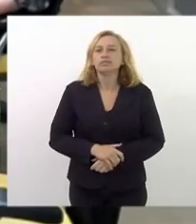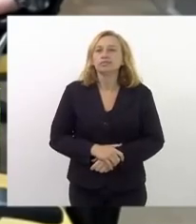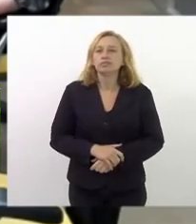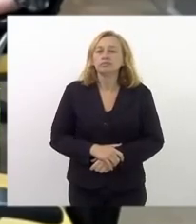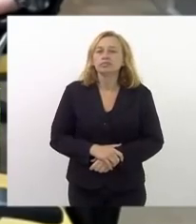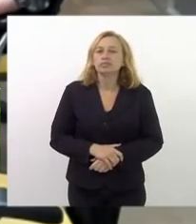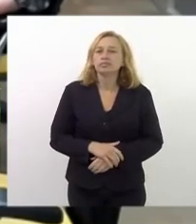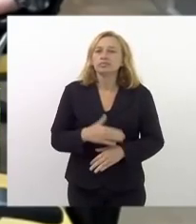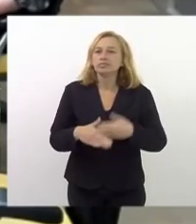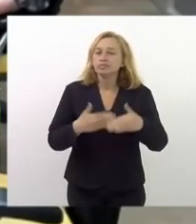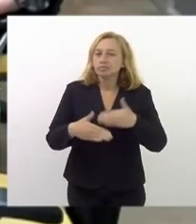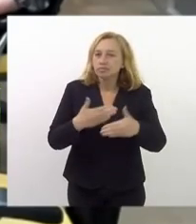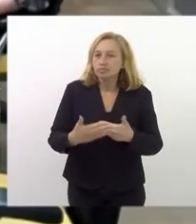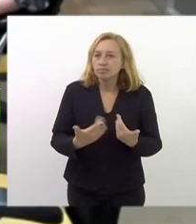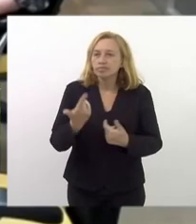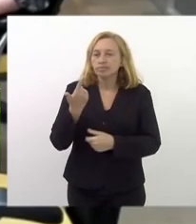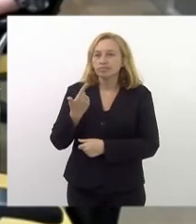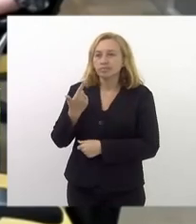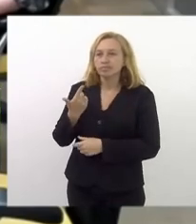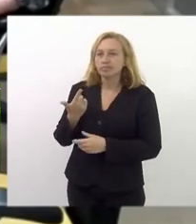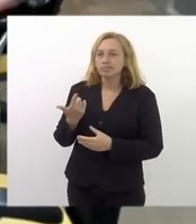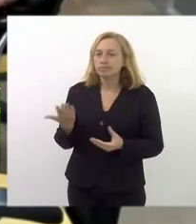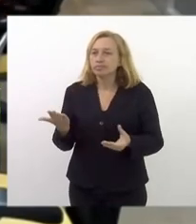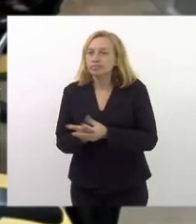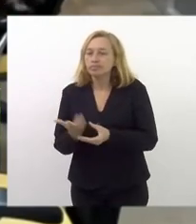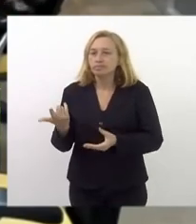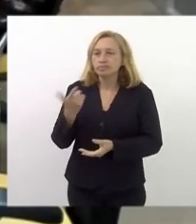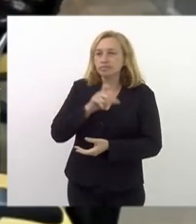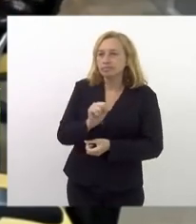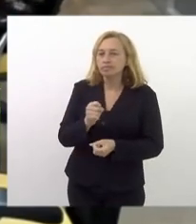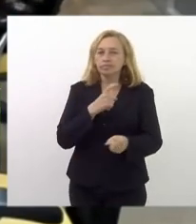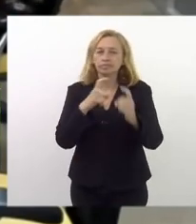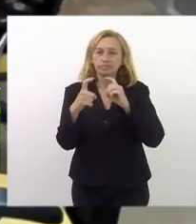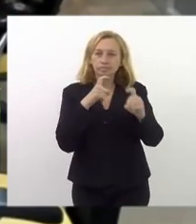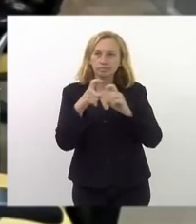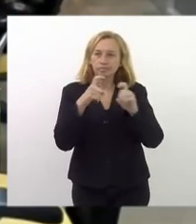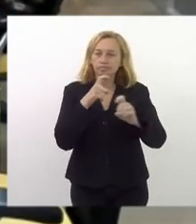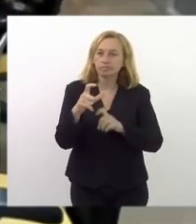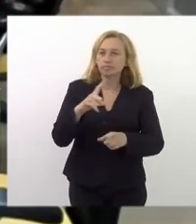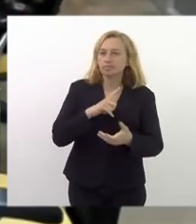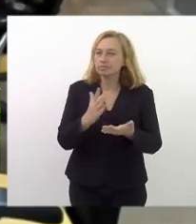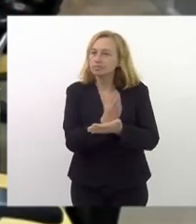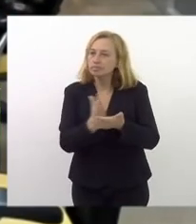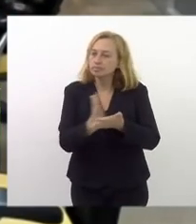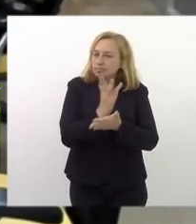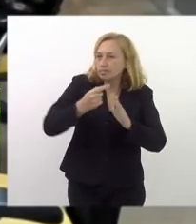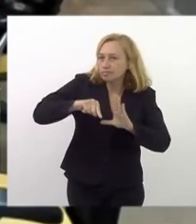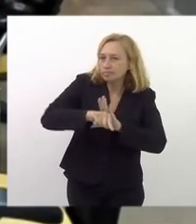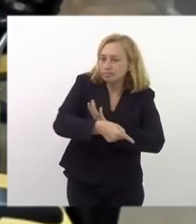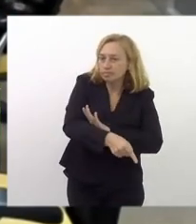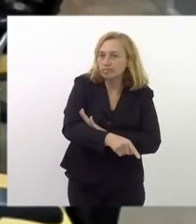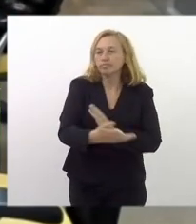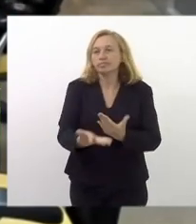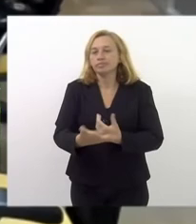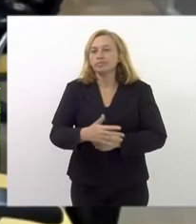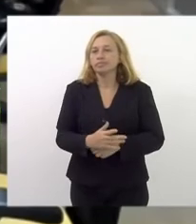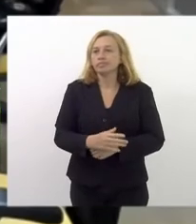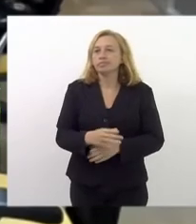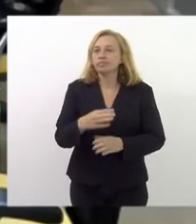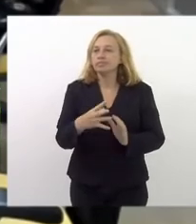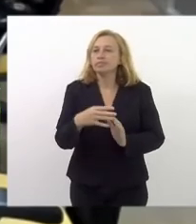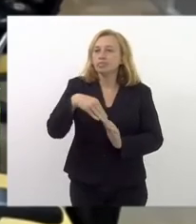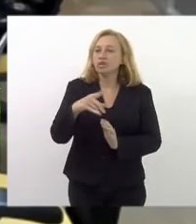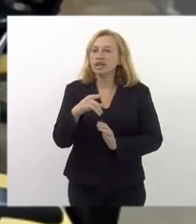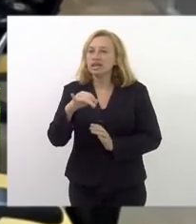de um processo que a gente ganhou, a PGE, com a gente discutindo, e tinha alguns aprofundamentos com modalidades